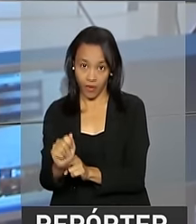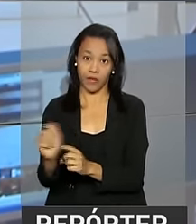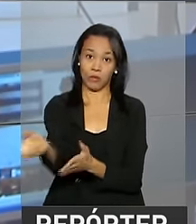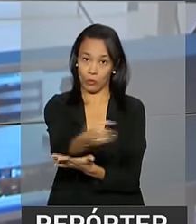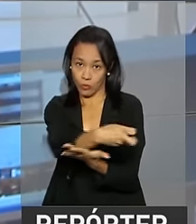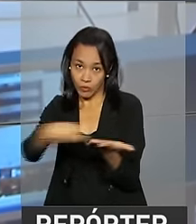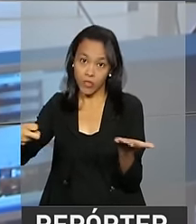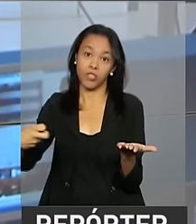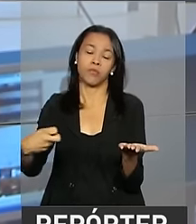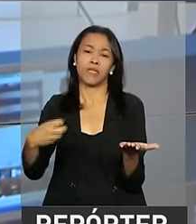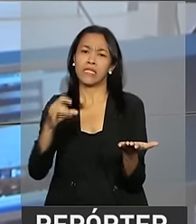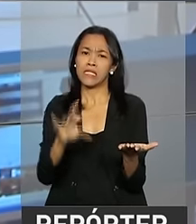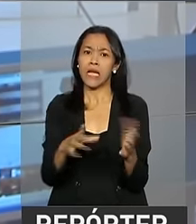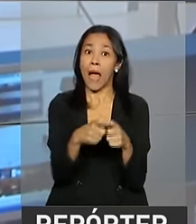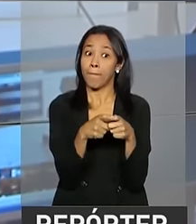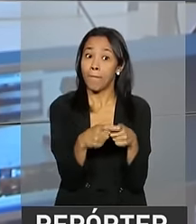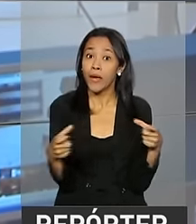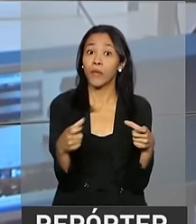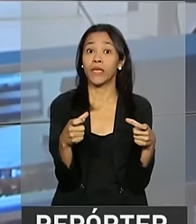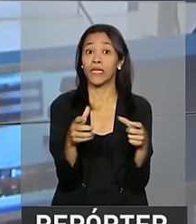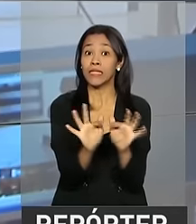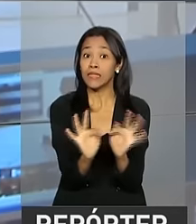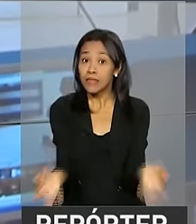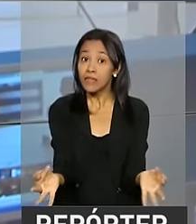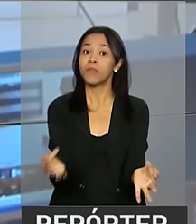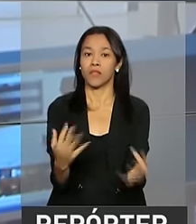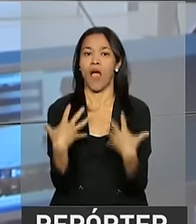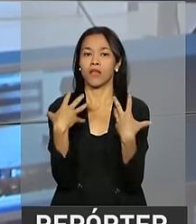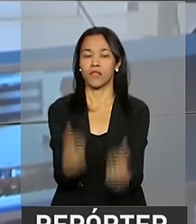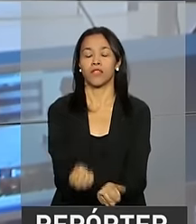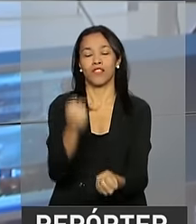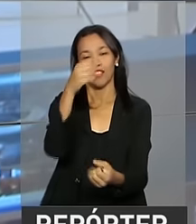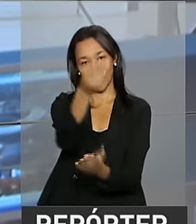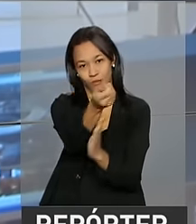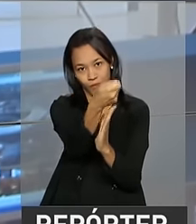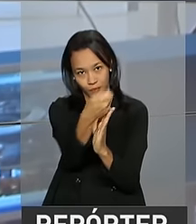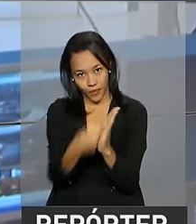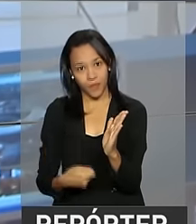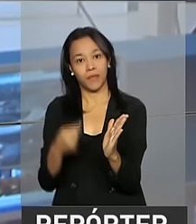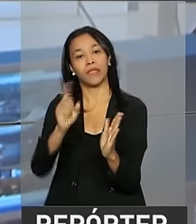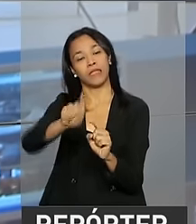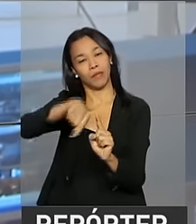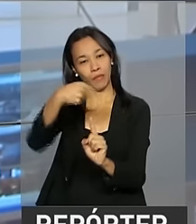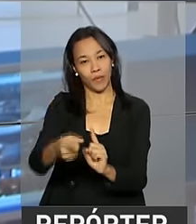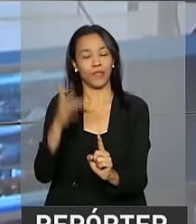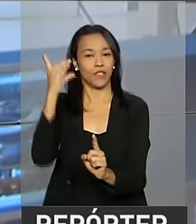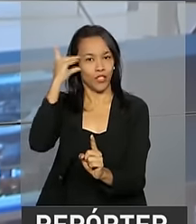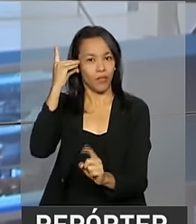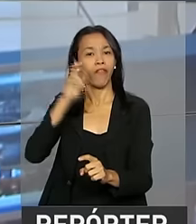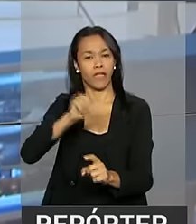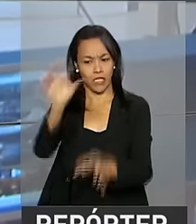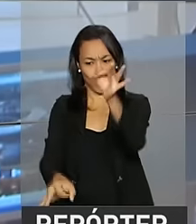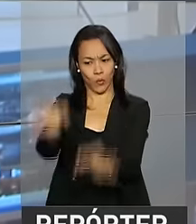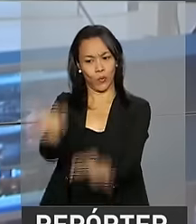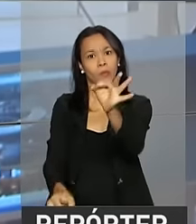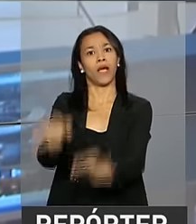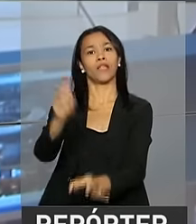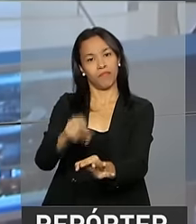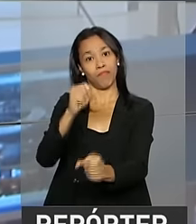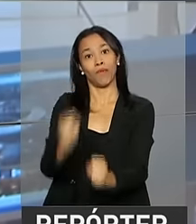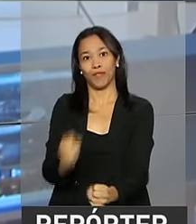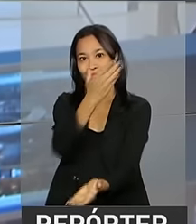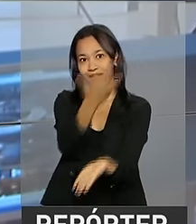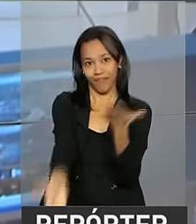Caso a maioria simples dos senadores aceite o parecer da Comissão Especial, Dilma será julgada e pode perder definitivamente o